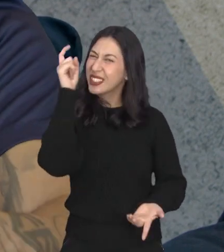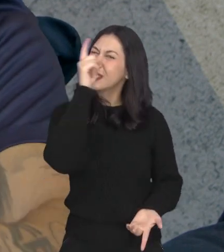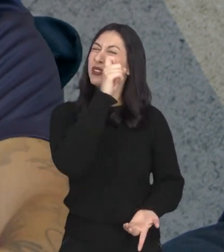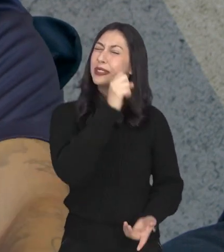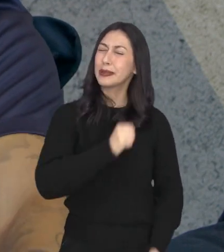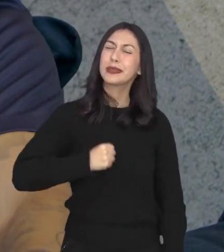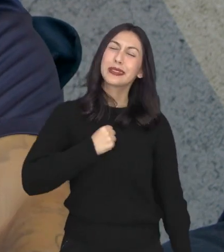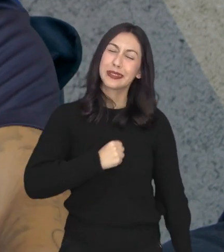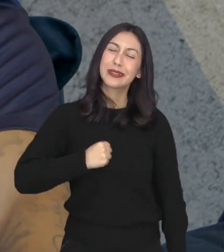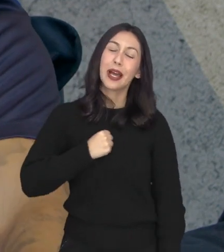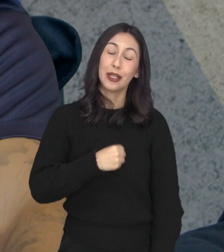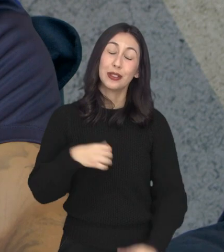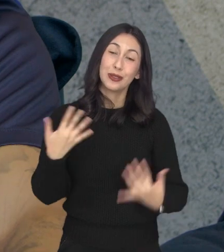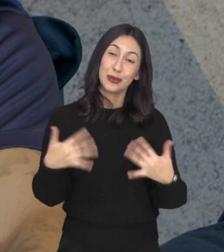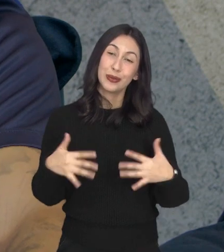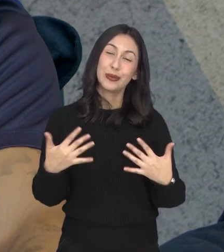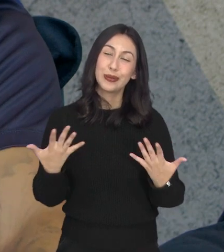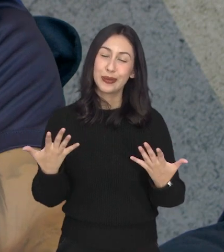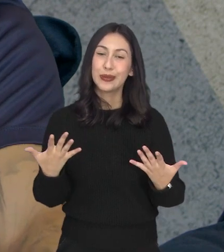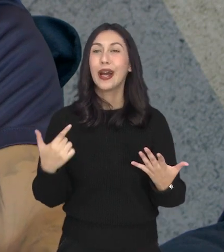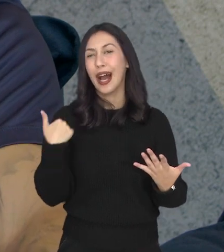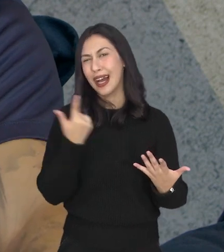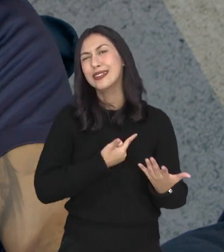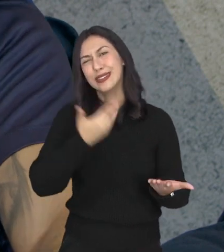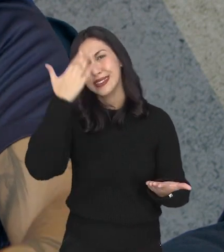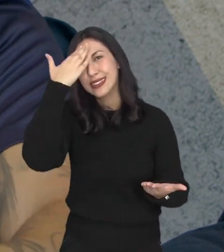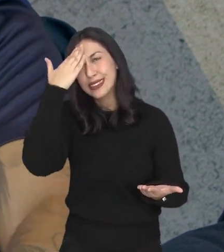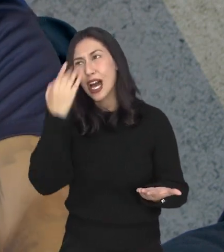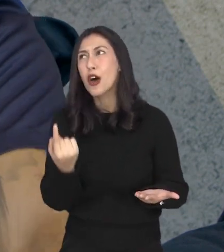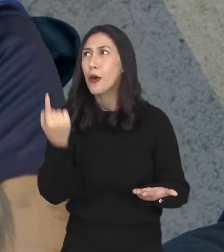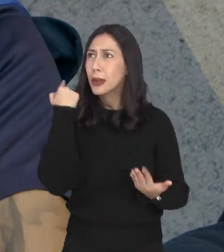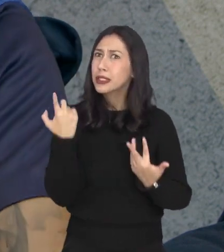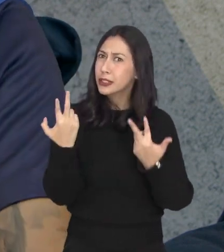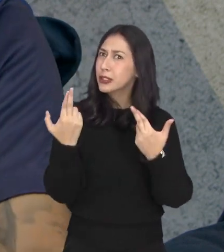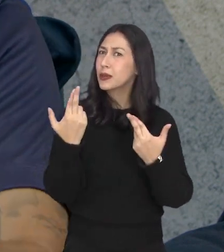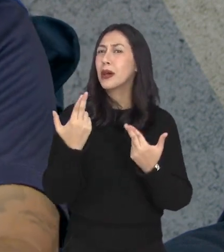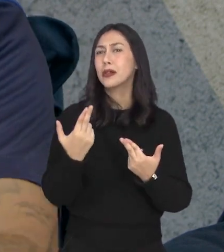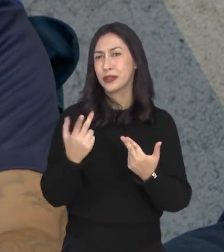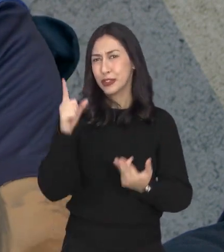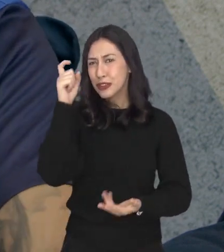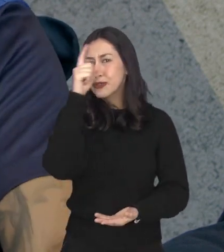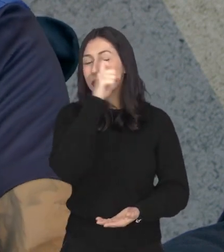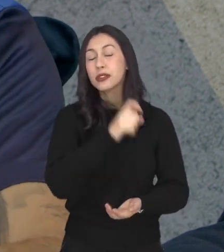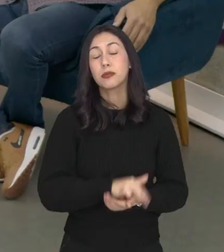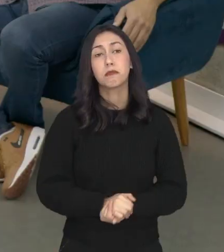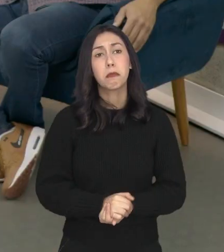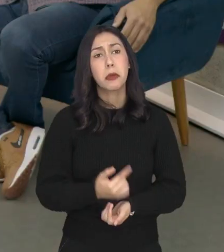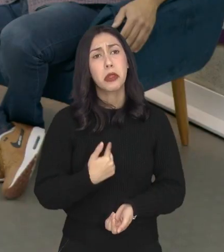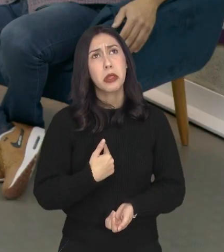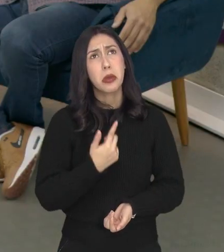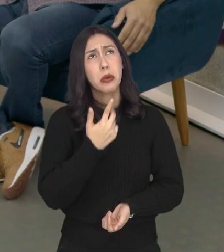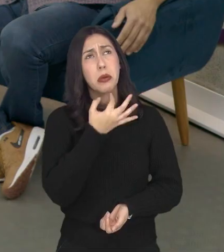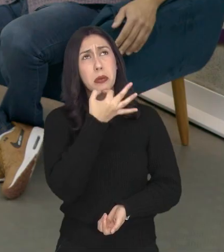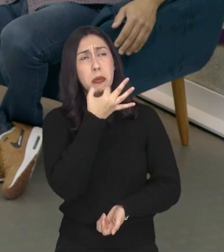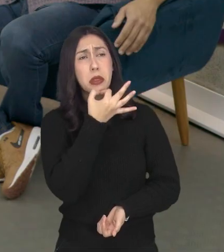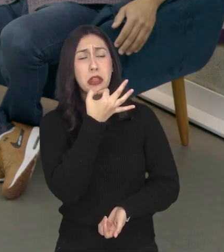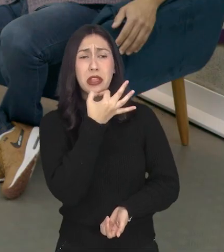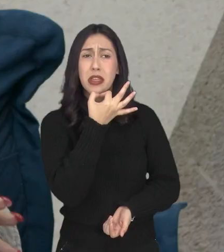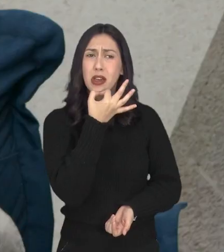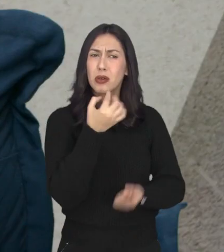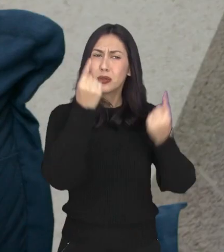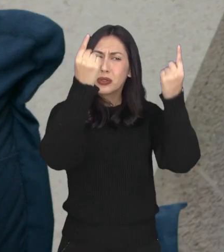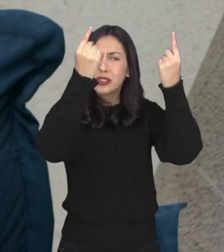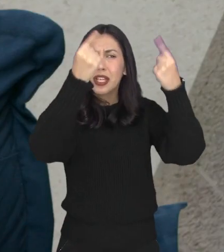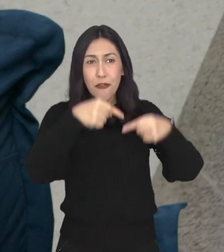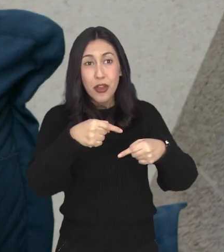bastante, né? A saudade, principalmente a saudade nós, né, Charles, que jogamos também, passamos por isso, é complicado. Eu acho que a maior fase, eu